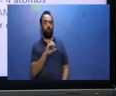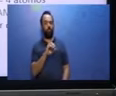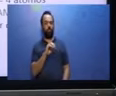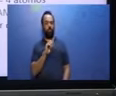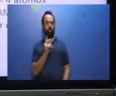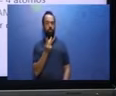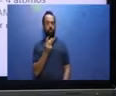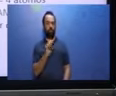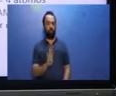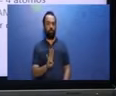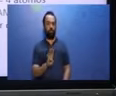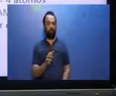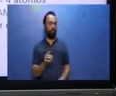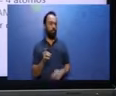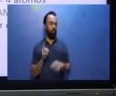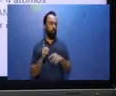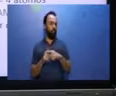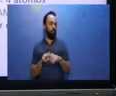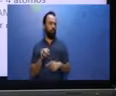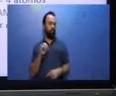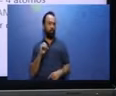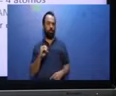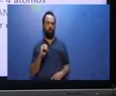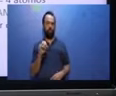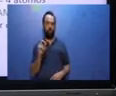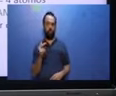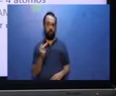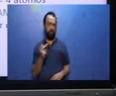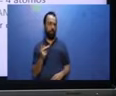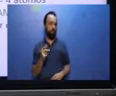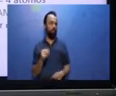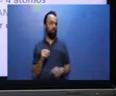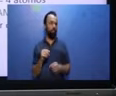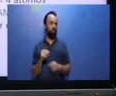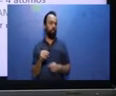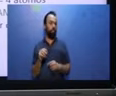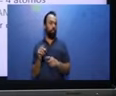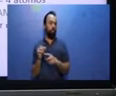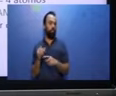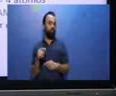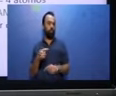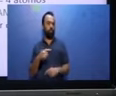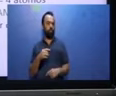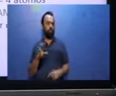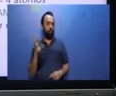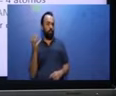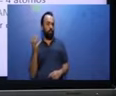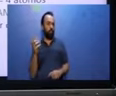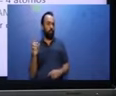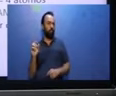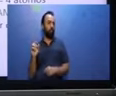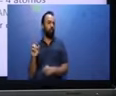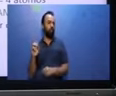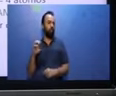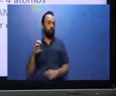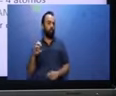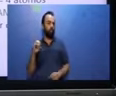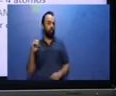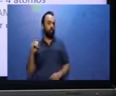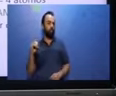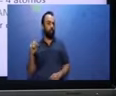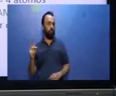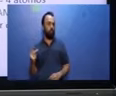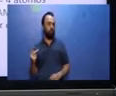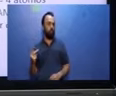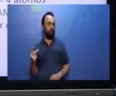+ o2 resulta em co2 + água tá dois ovos então nós temos que equilibrar os componentes